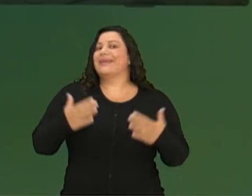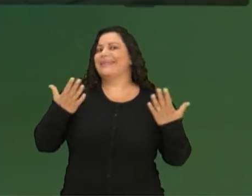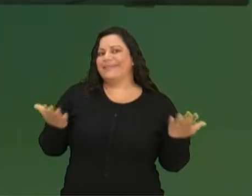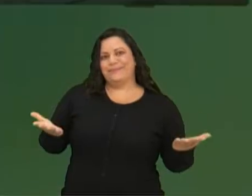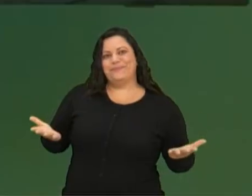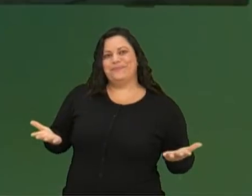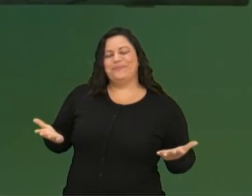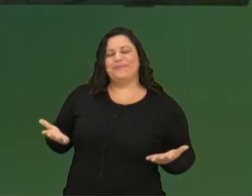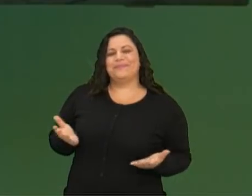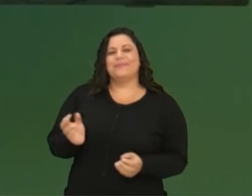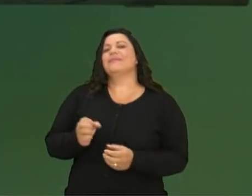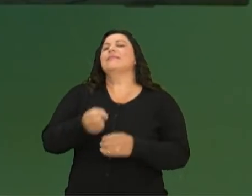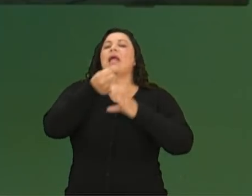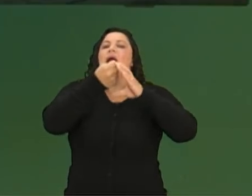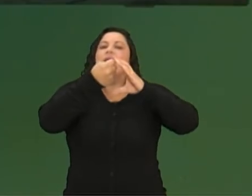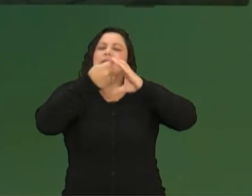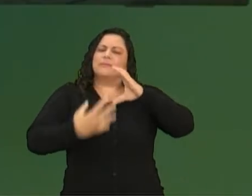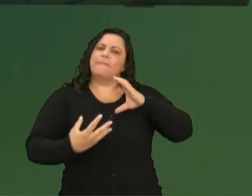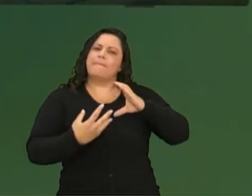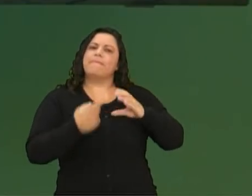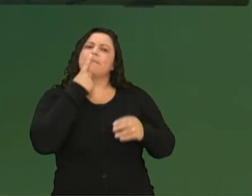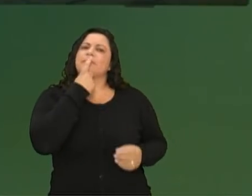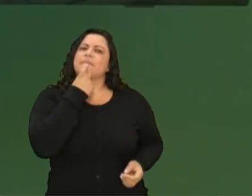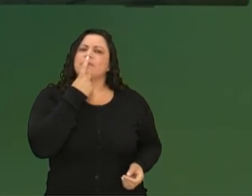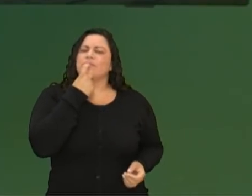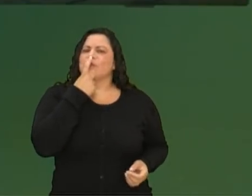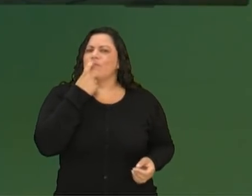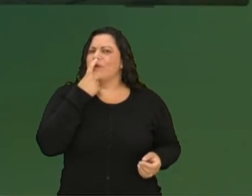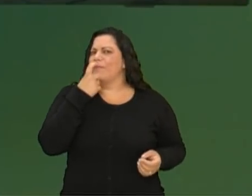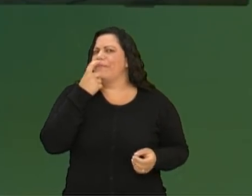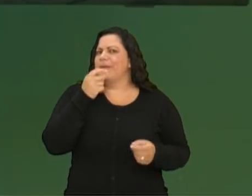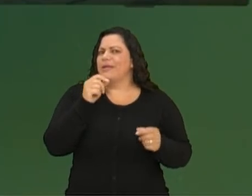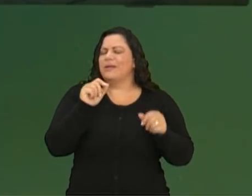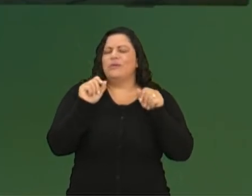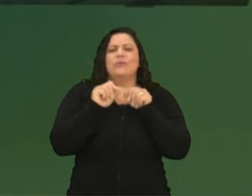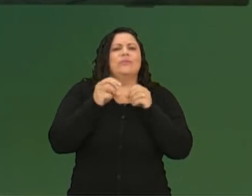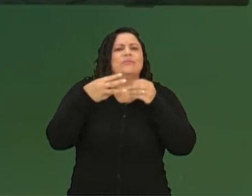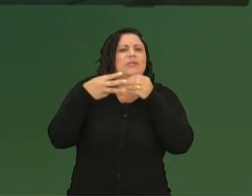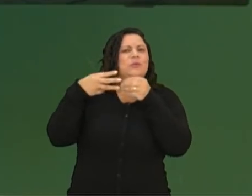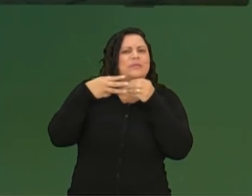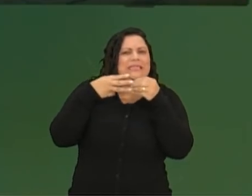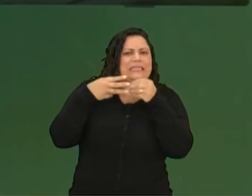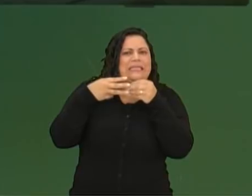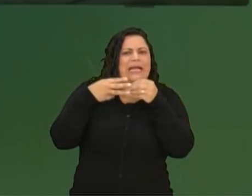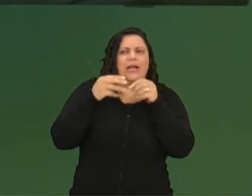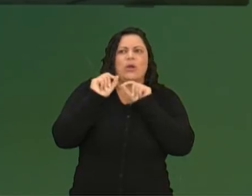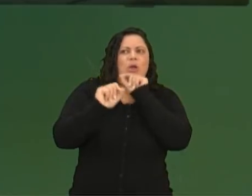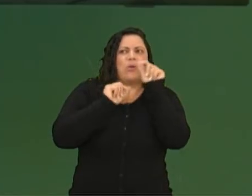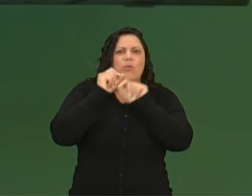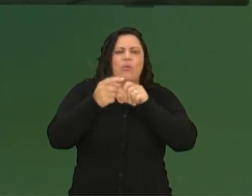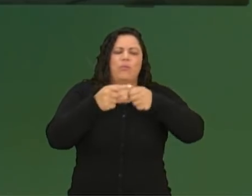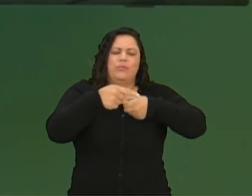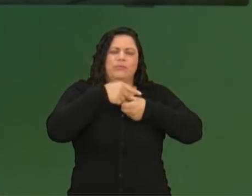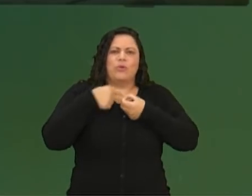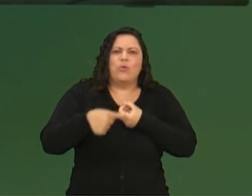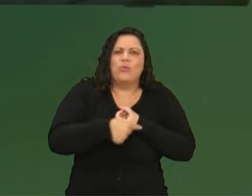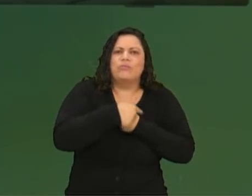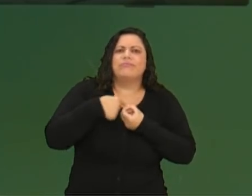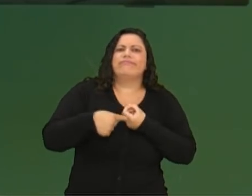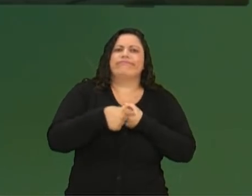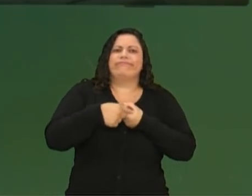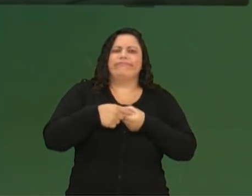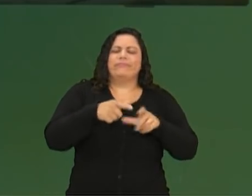E então, características dos glóbulos vermelhos. São células com formato de disco, sem núcleo, de